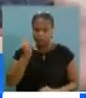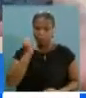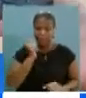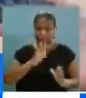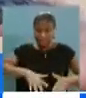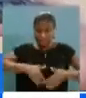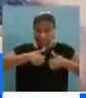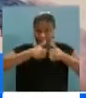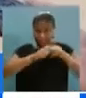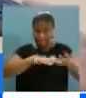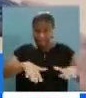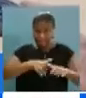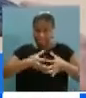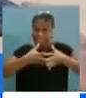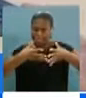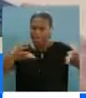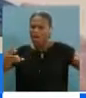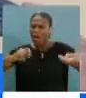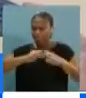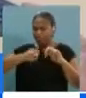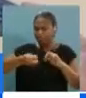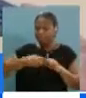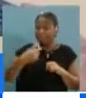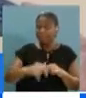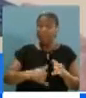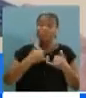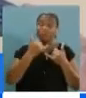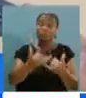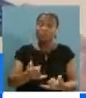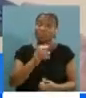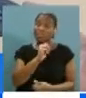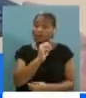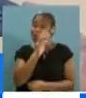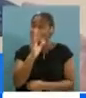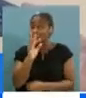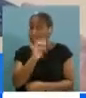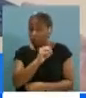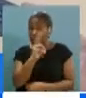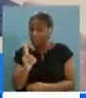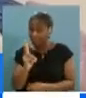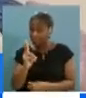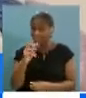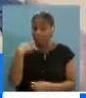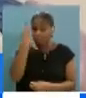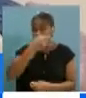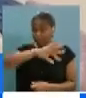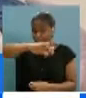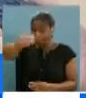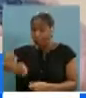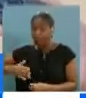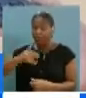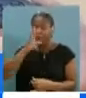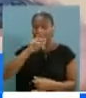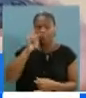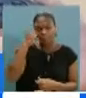da Praia é o concelho com maior déficit, seguido de São Vicente. Se nós considerarmos o